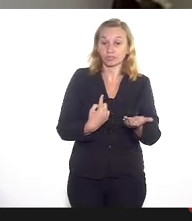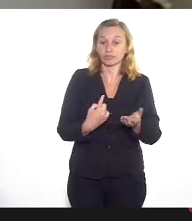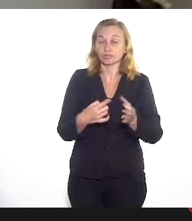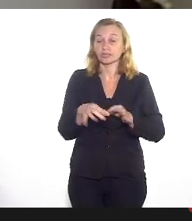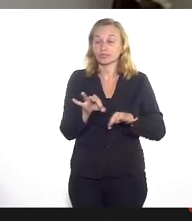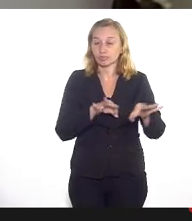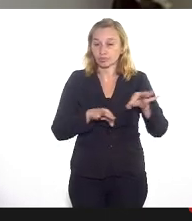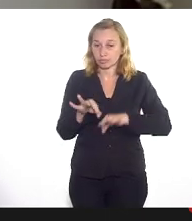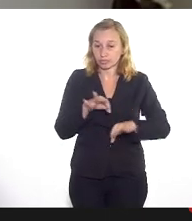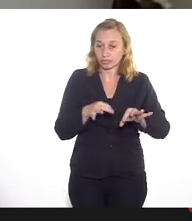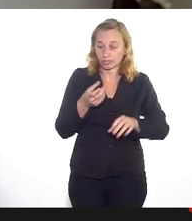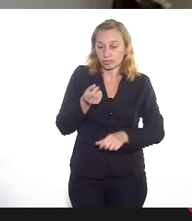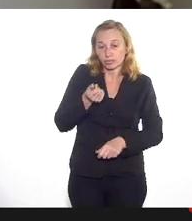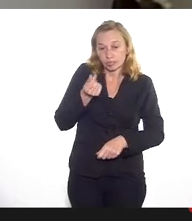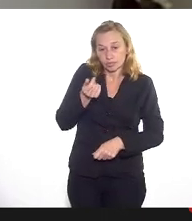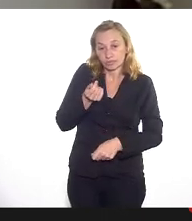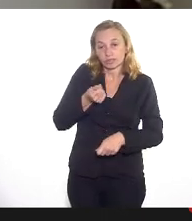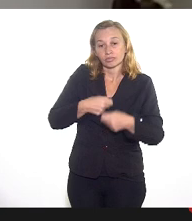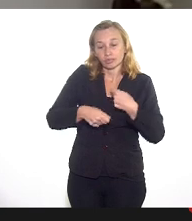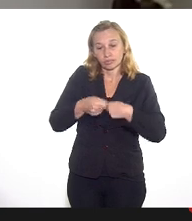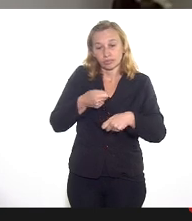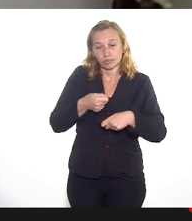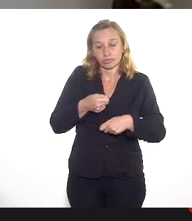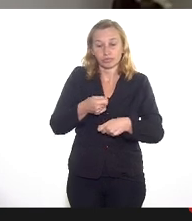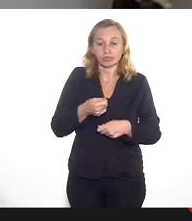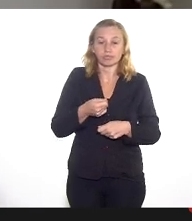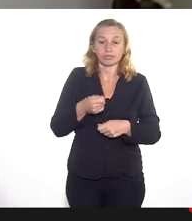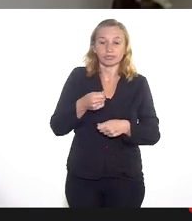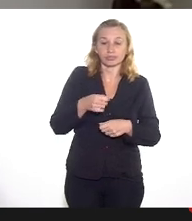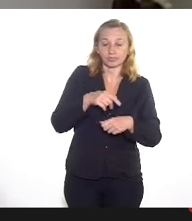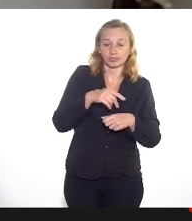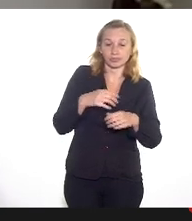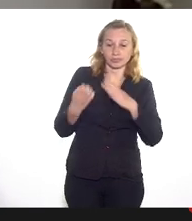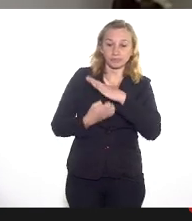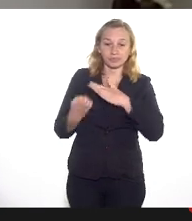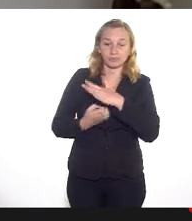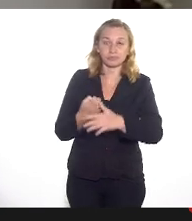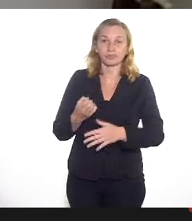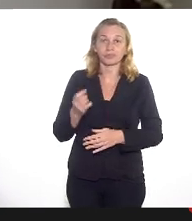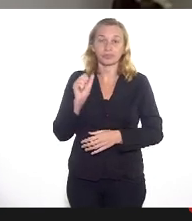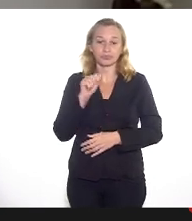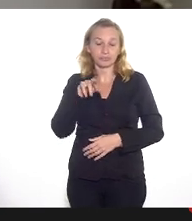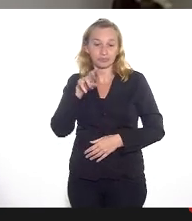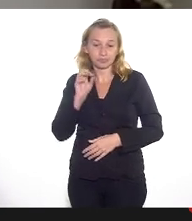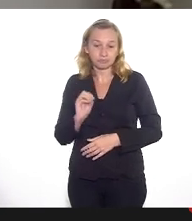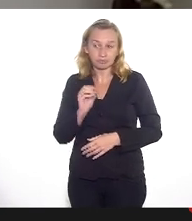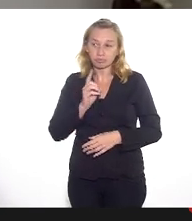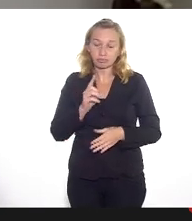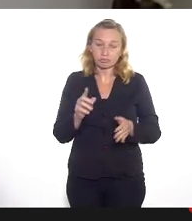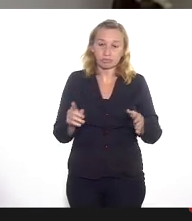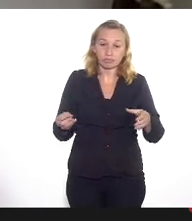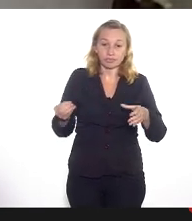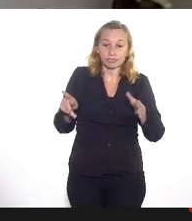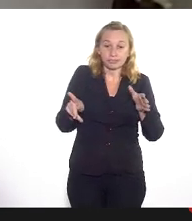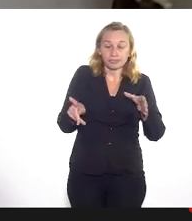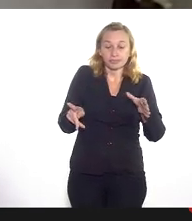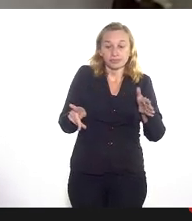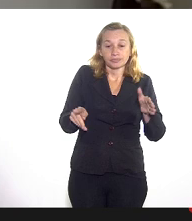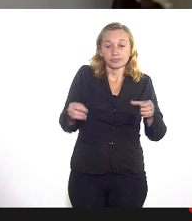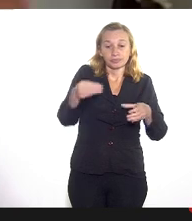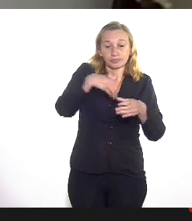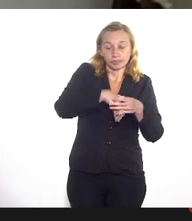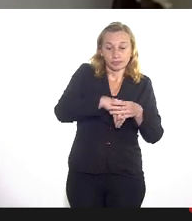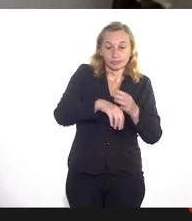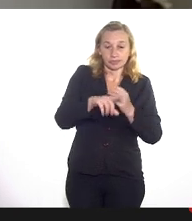e da situação econômica da empresa. Então, a auditoria, ela não acontece dentro da DAP, né, efetivamente, mas ela